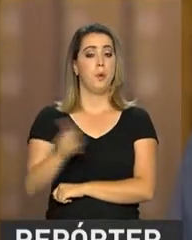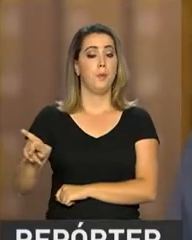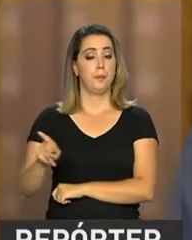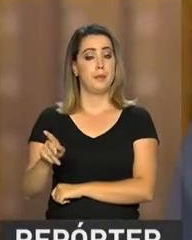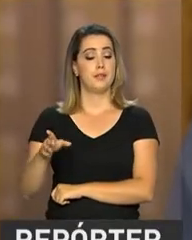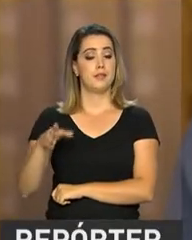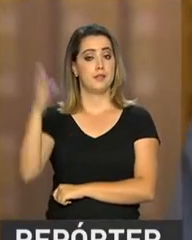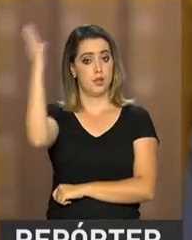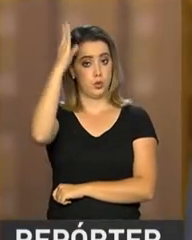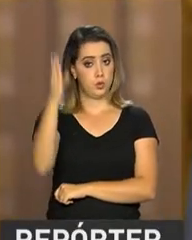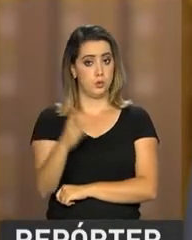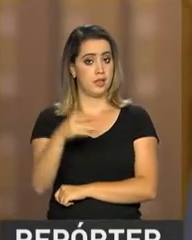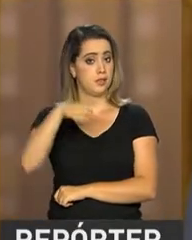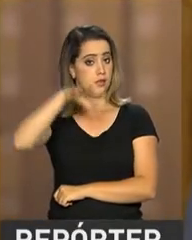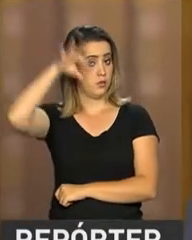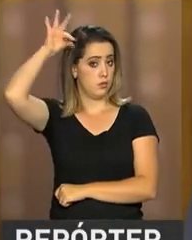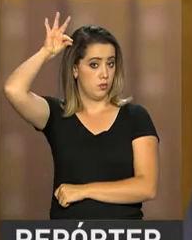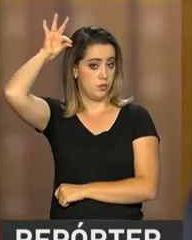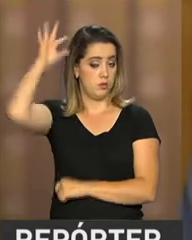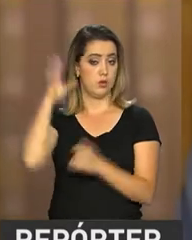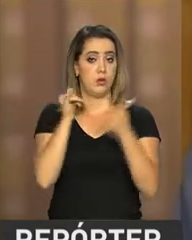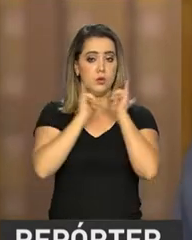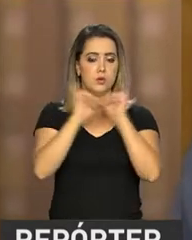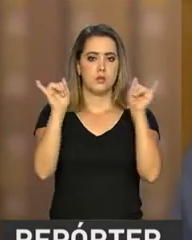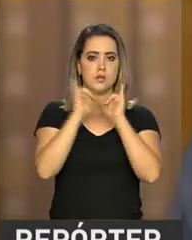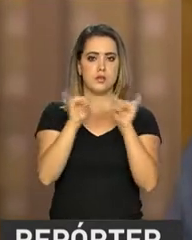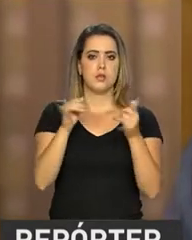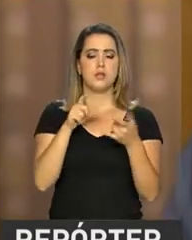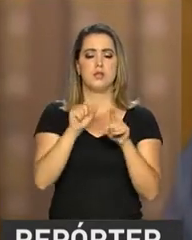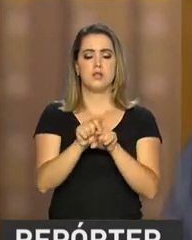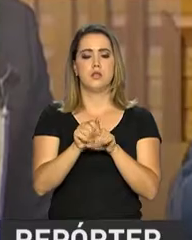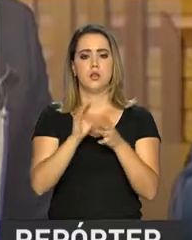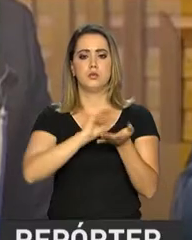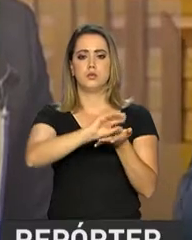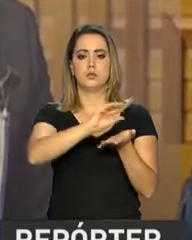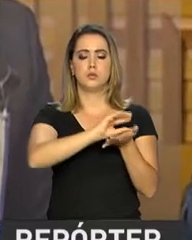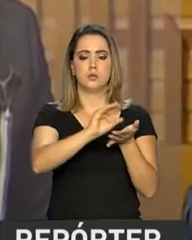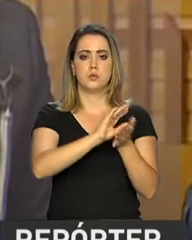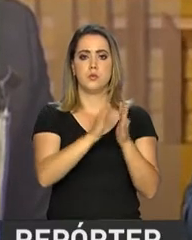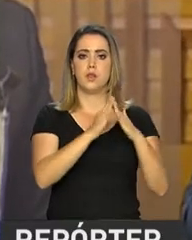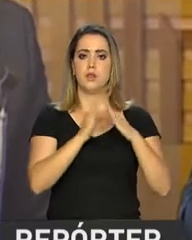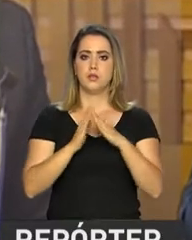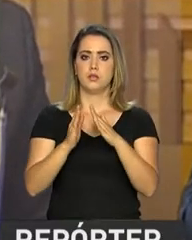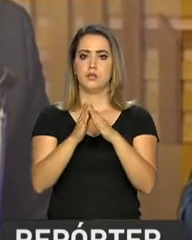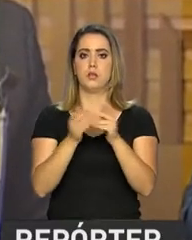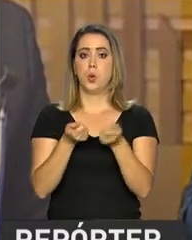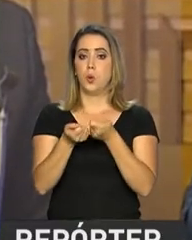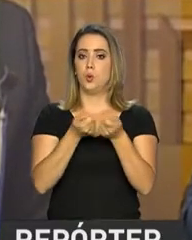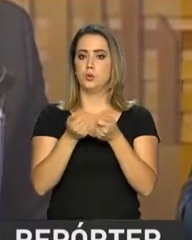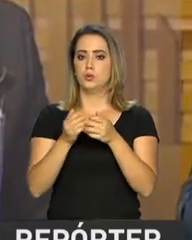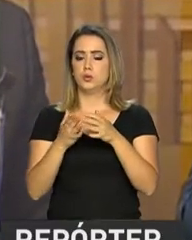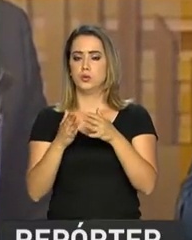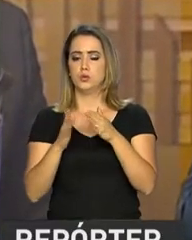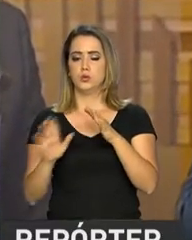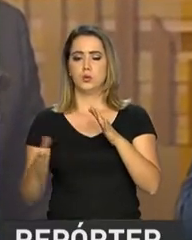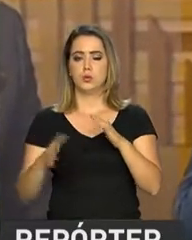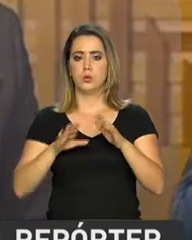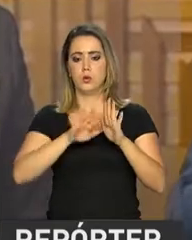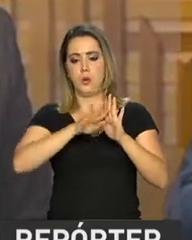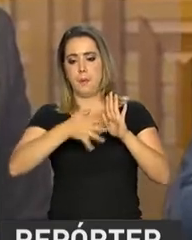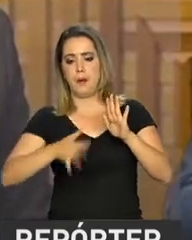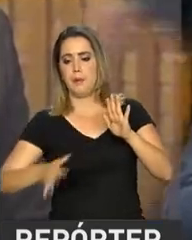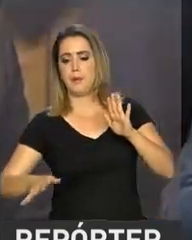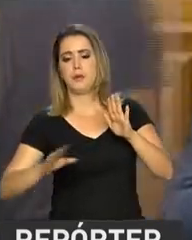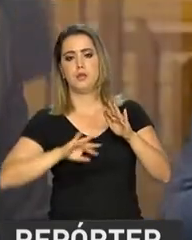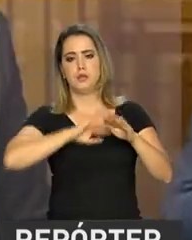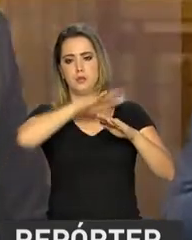ministro das Cidades, Bruno Araújo, foram anunciados investimentos nas áreas de habitação, contenção de encostas e saneamento no estado